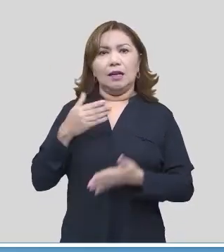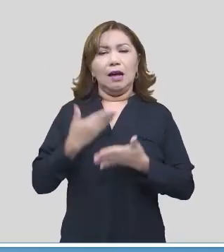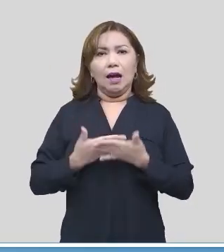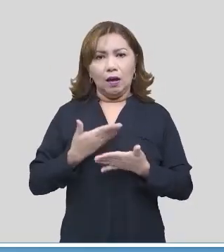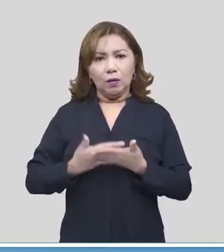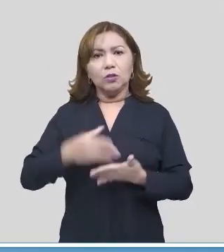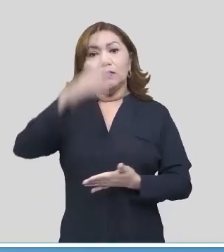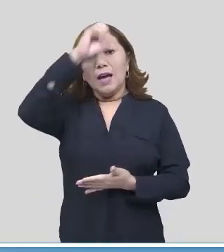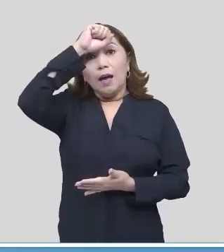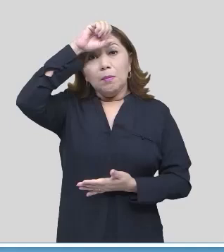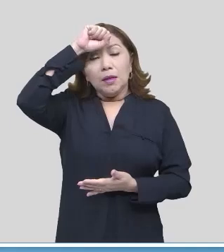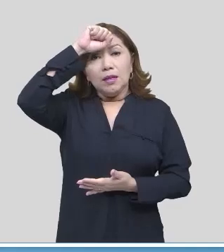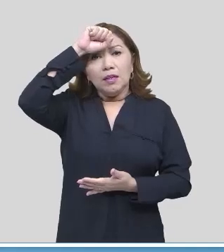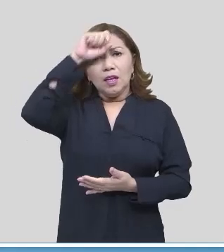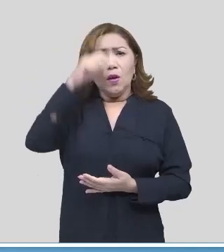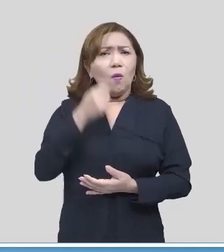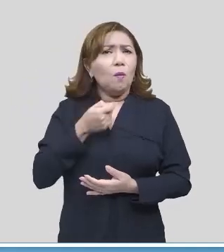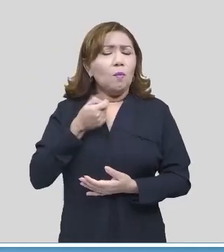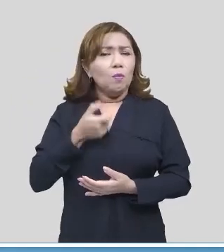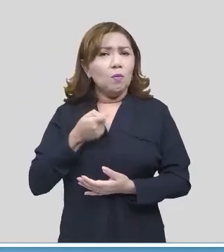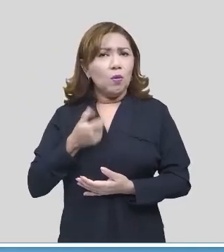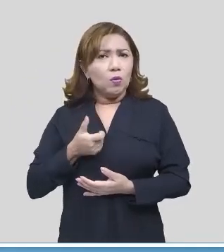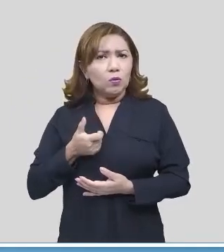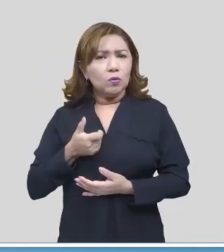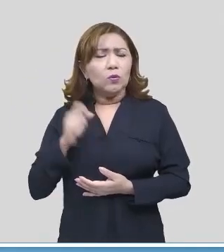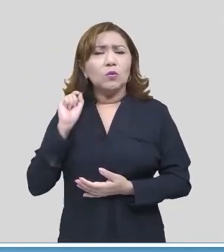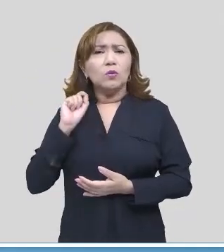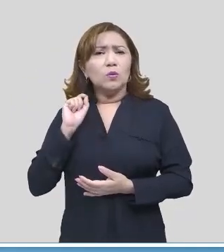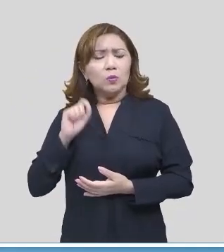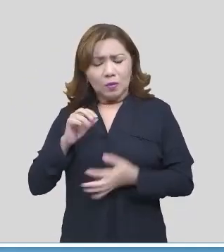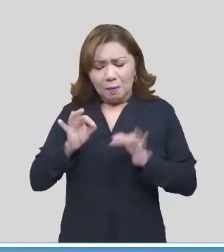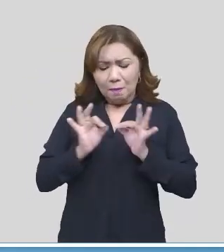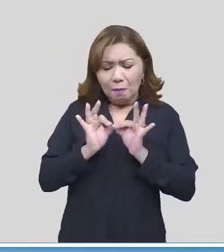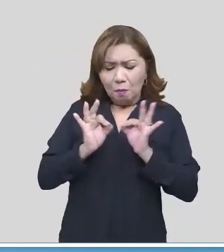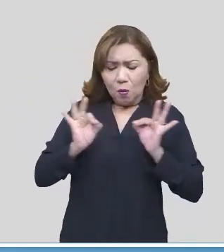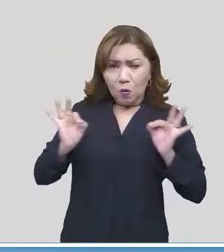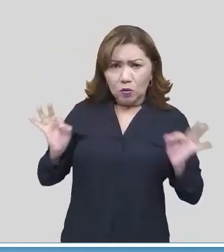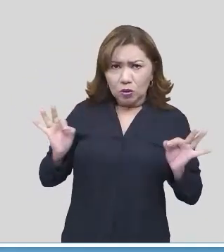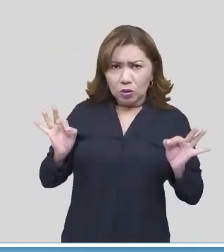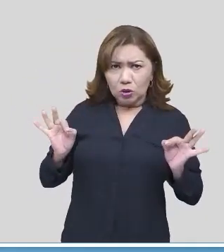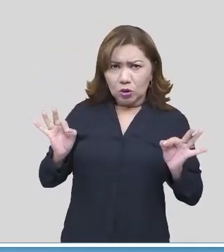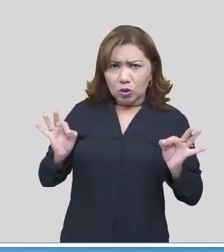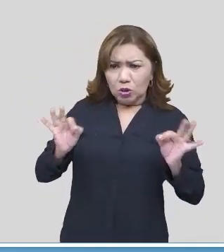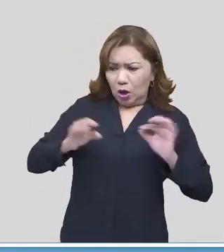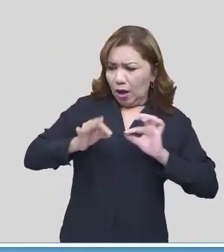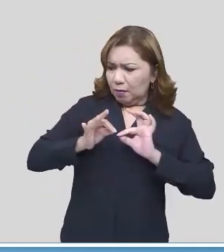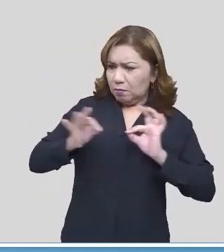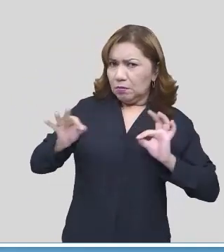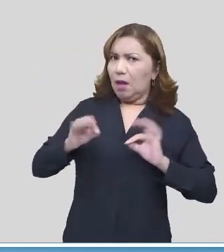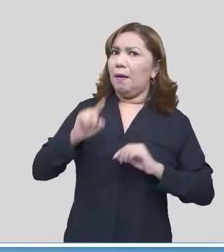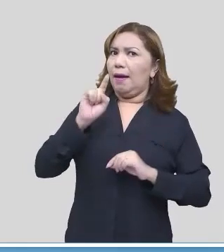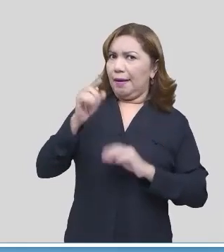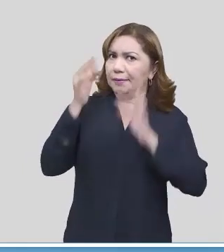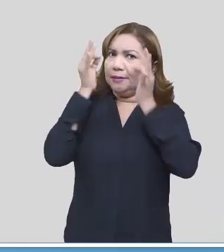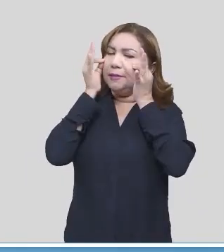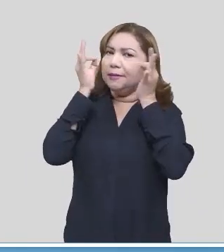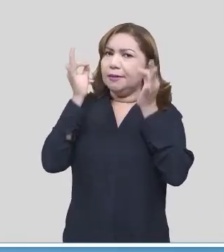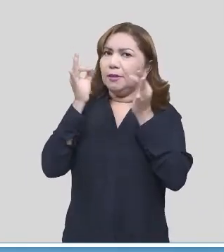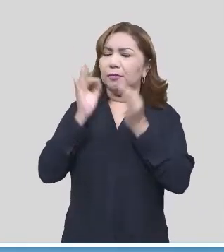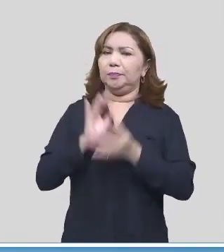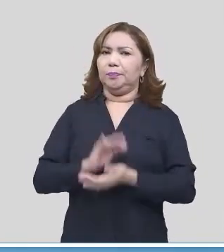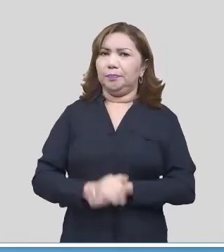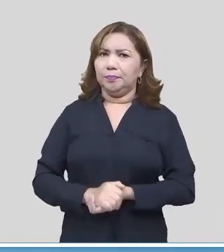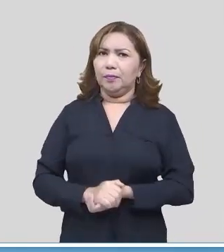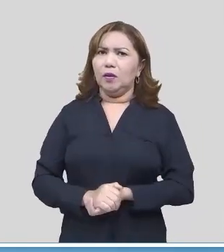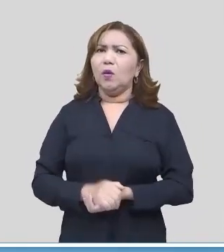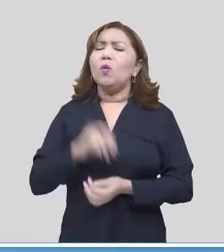vamos aprender um pouco sobre medidas de comprimento. Atenção! Qual o tema